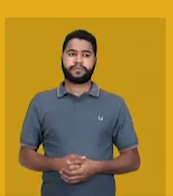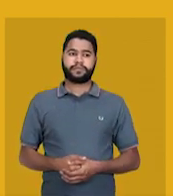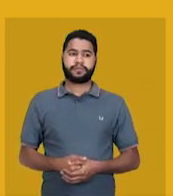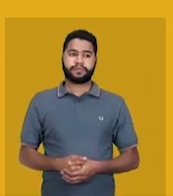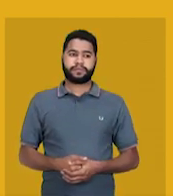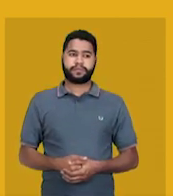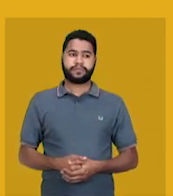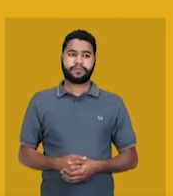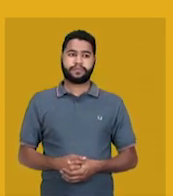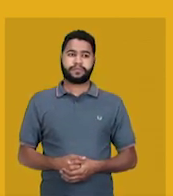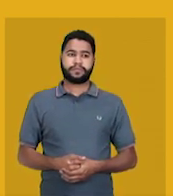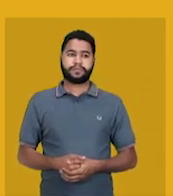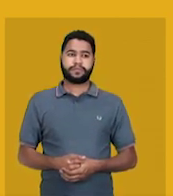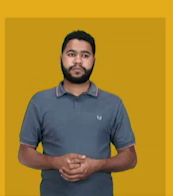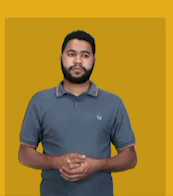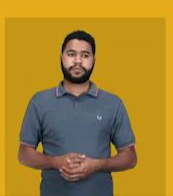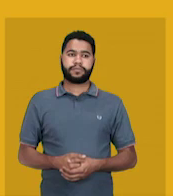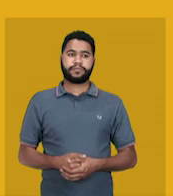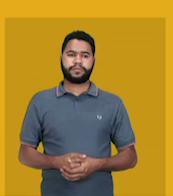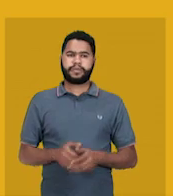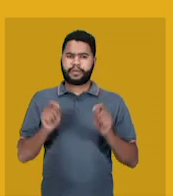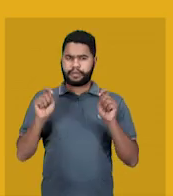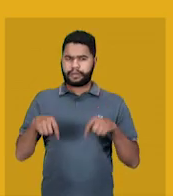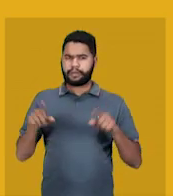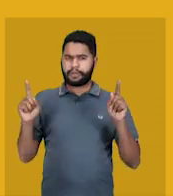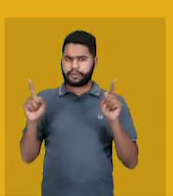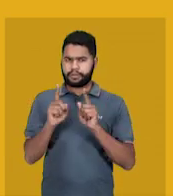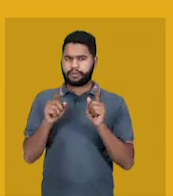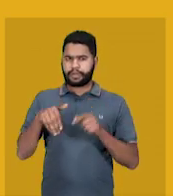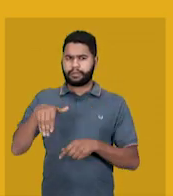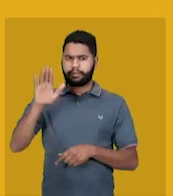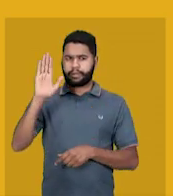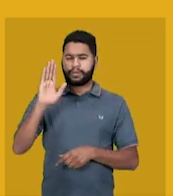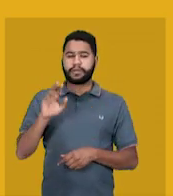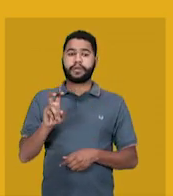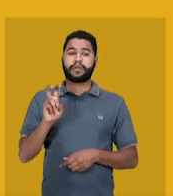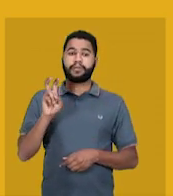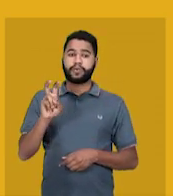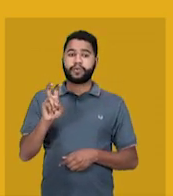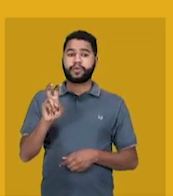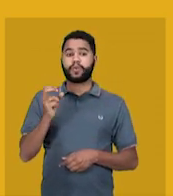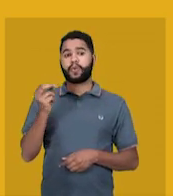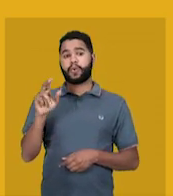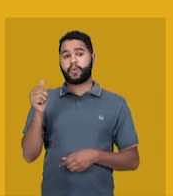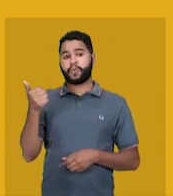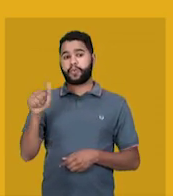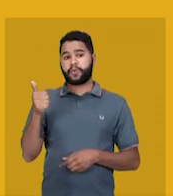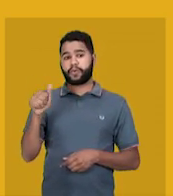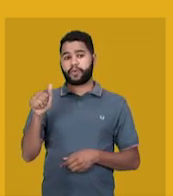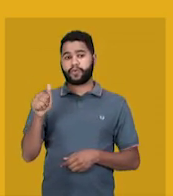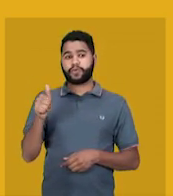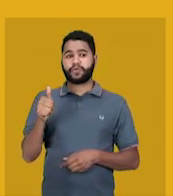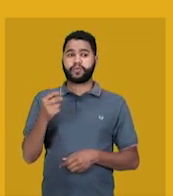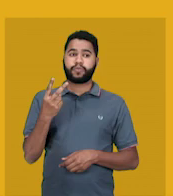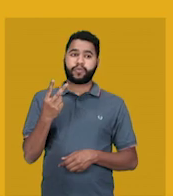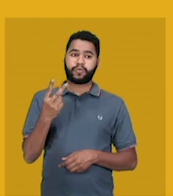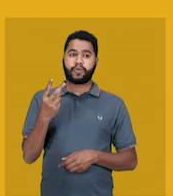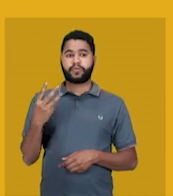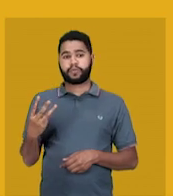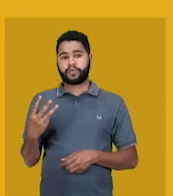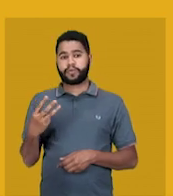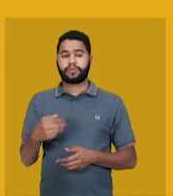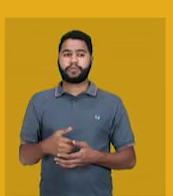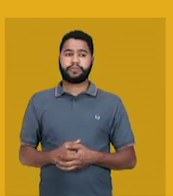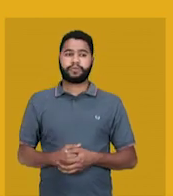Oi sobrinho e dá para simplificar mais aqui dá para 15 por 11 aqui dá para os dois por três